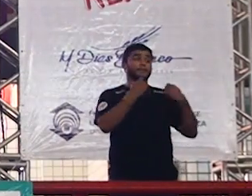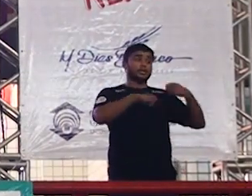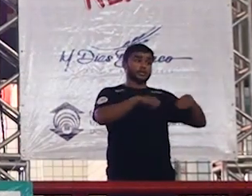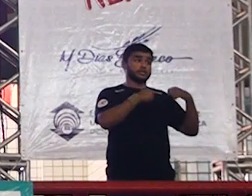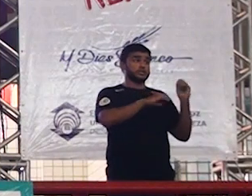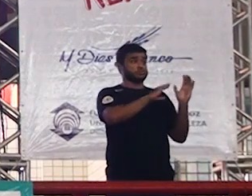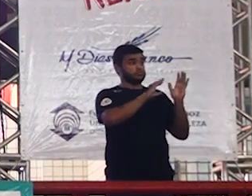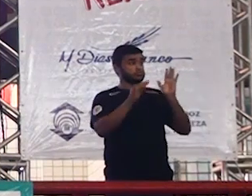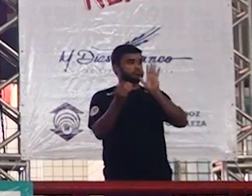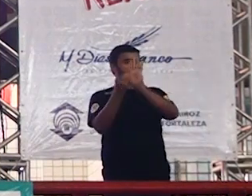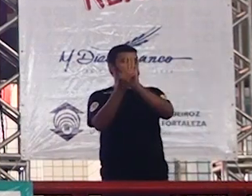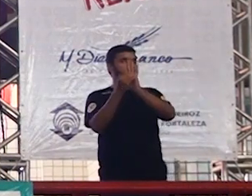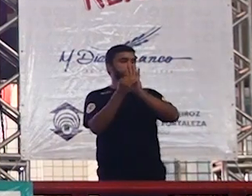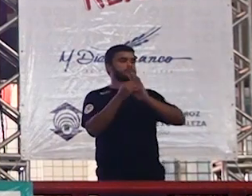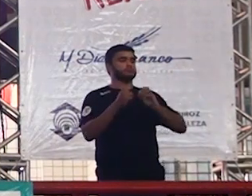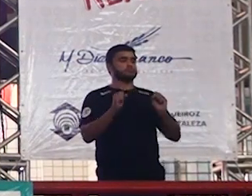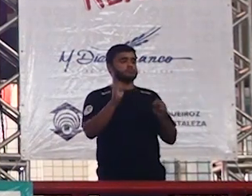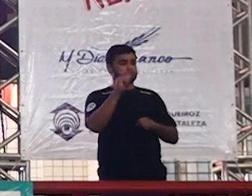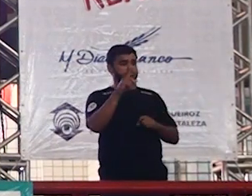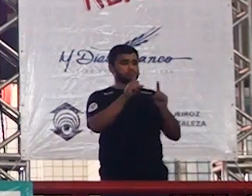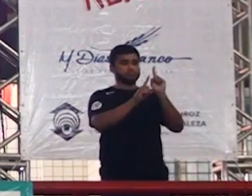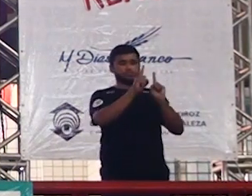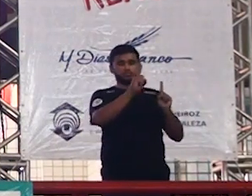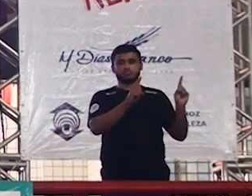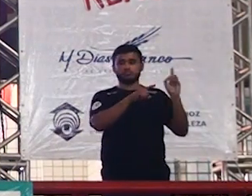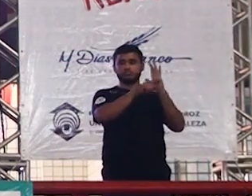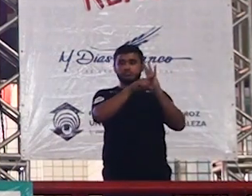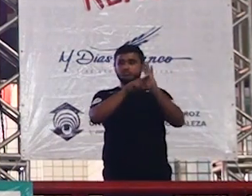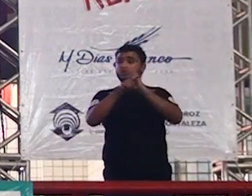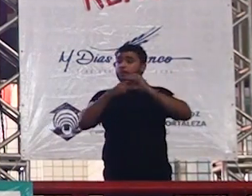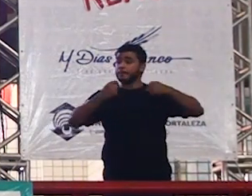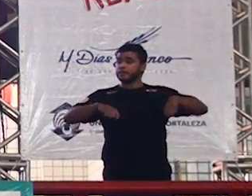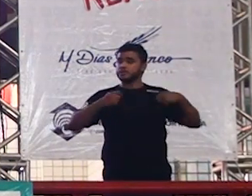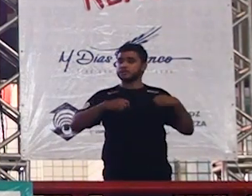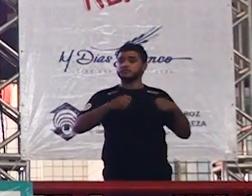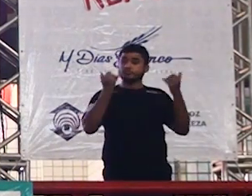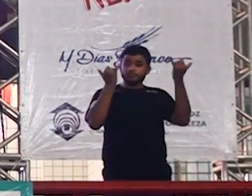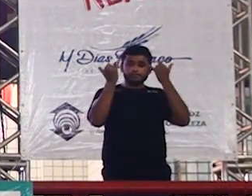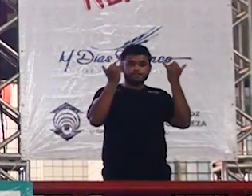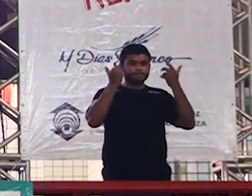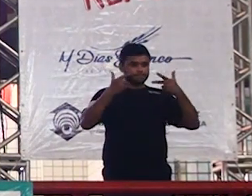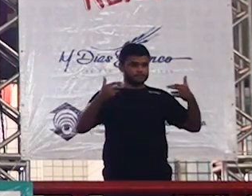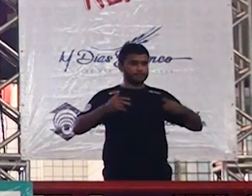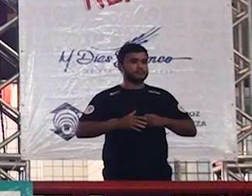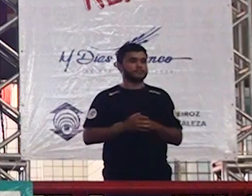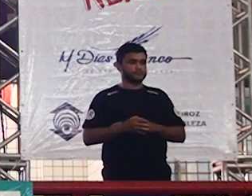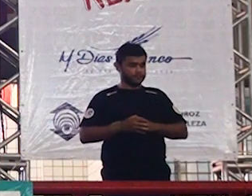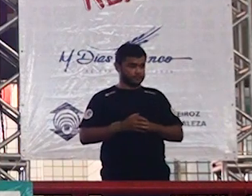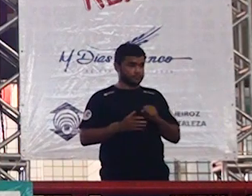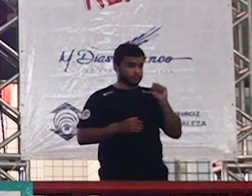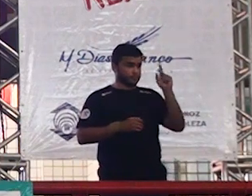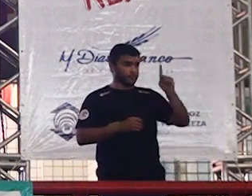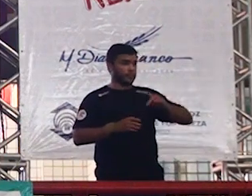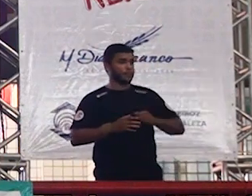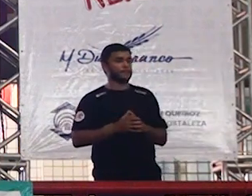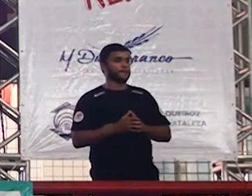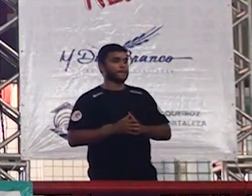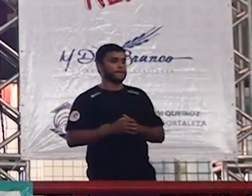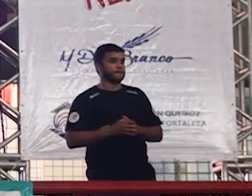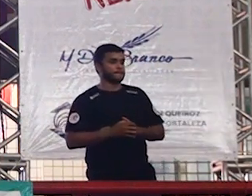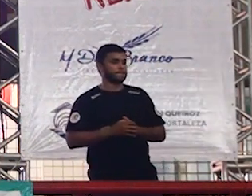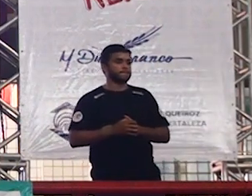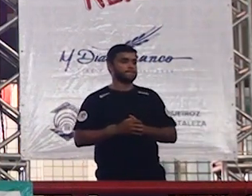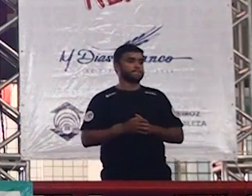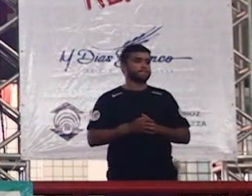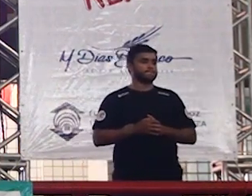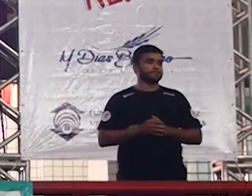Dados, estatísticas, massa. Mas e a fonte da informação? Bote também, tá bom? E aí, galera,